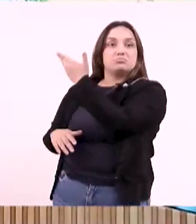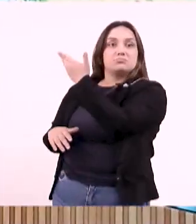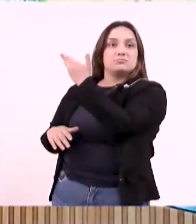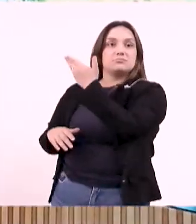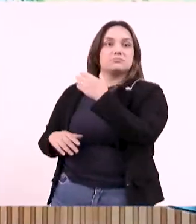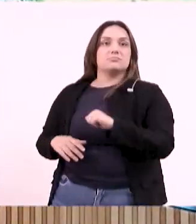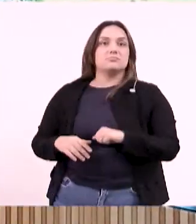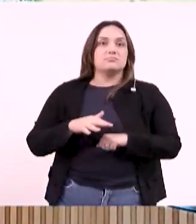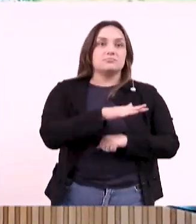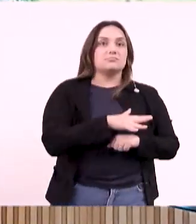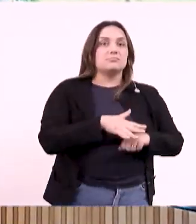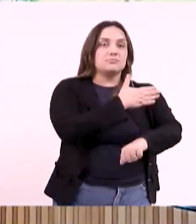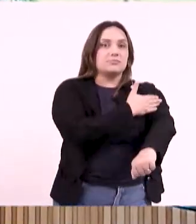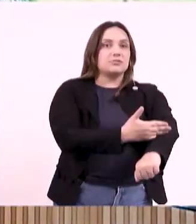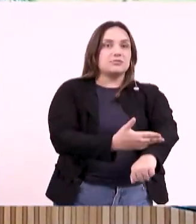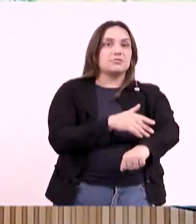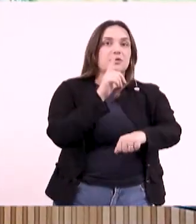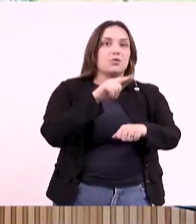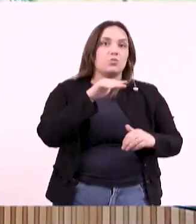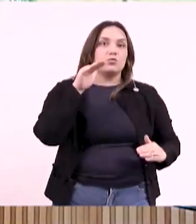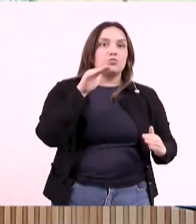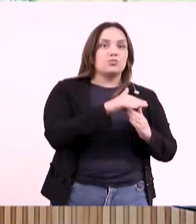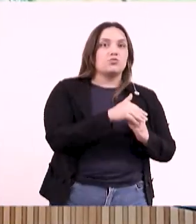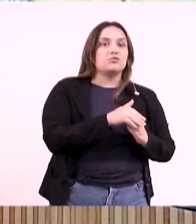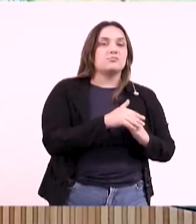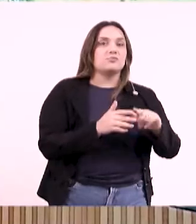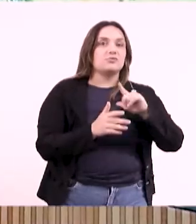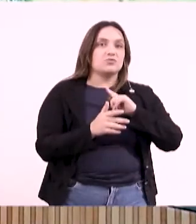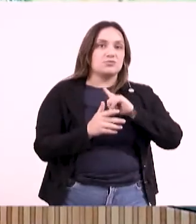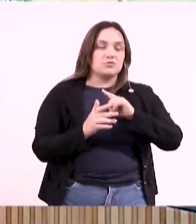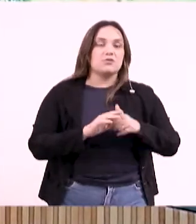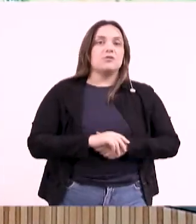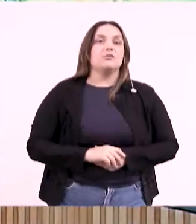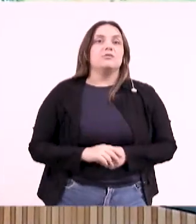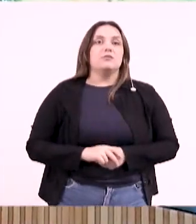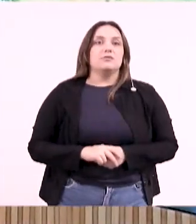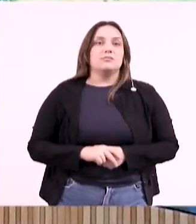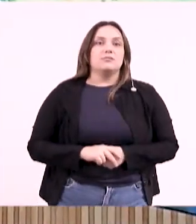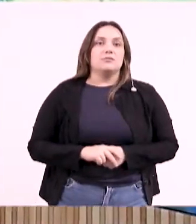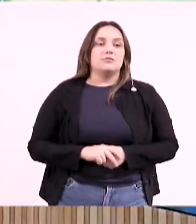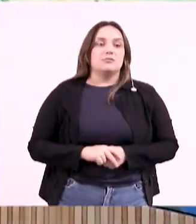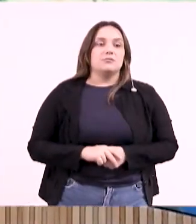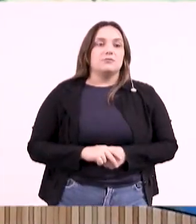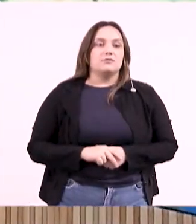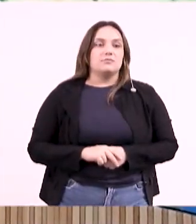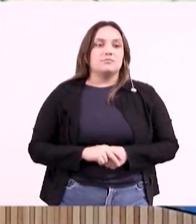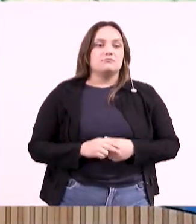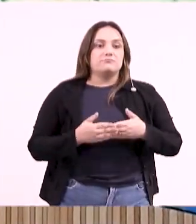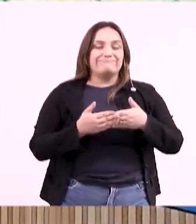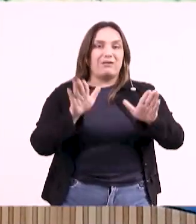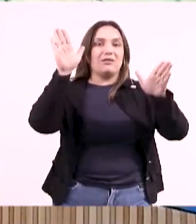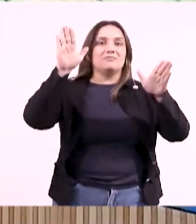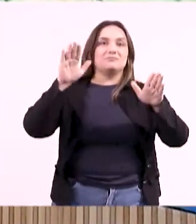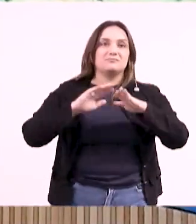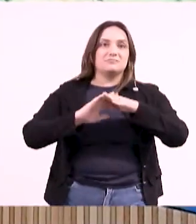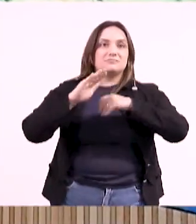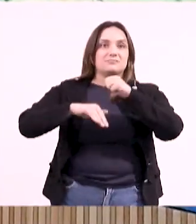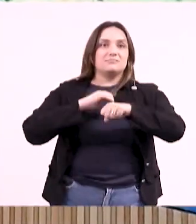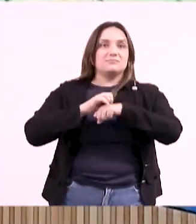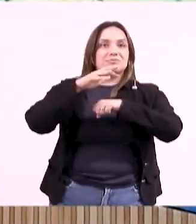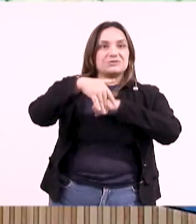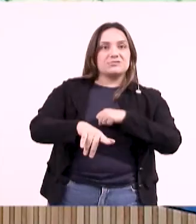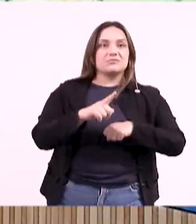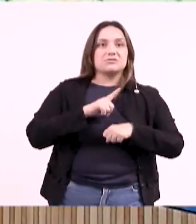branca aqui, na verdade, é o fundo dessa represa que existia nesse condomínio residencial. Essa represa, ela rompeu. E agora a gente vai rodar umas